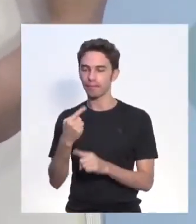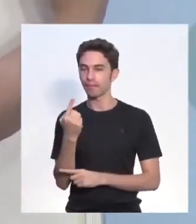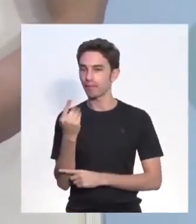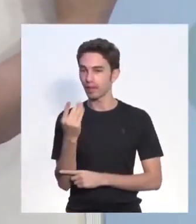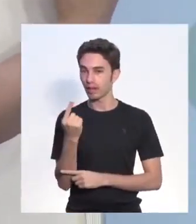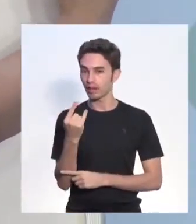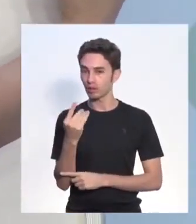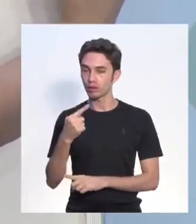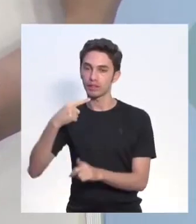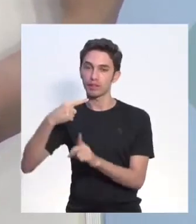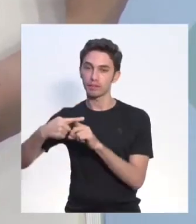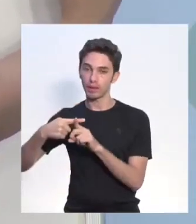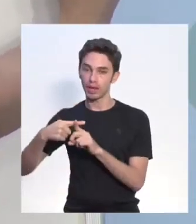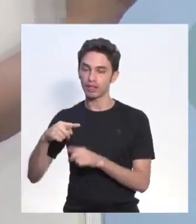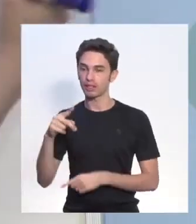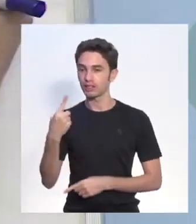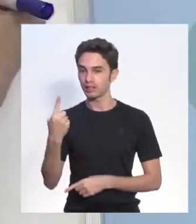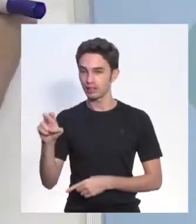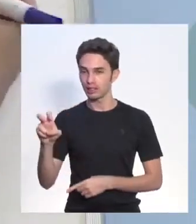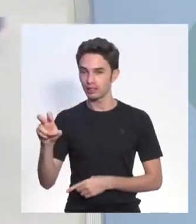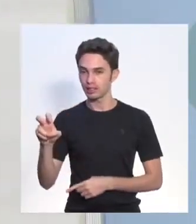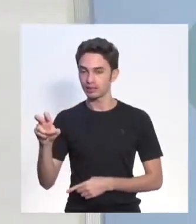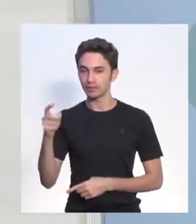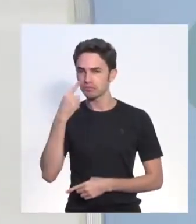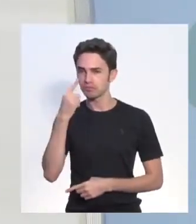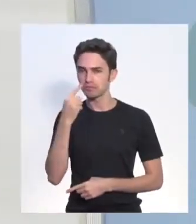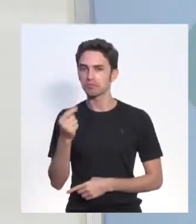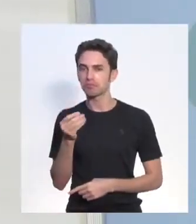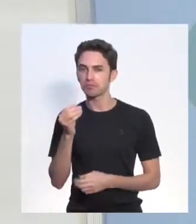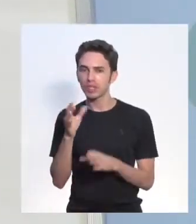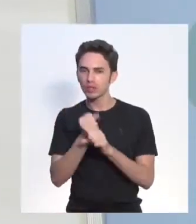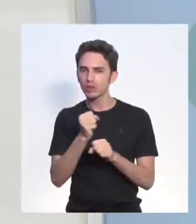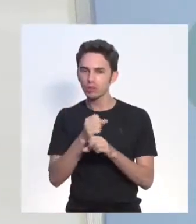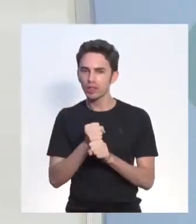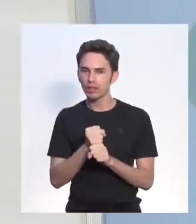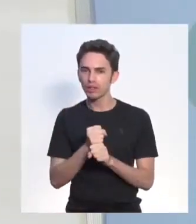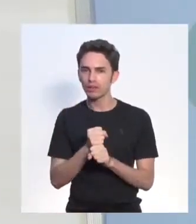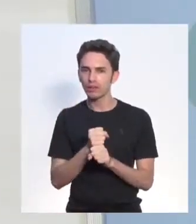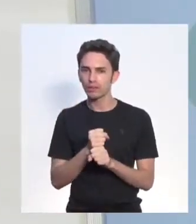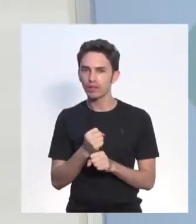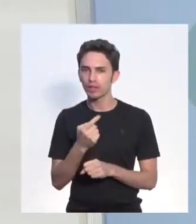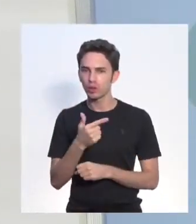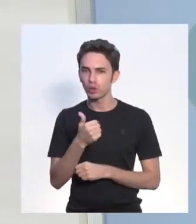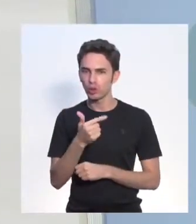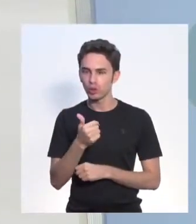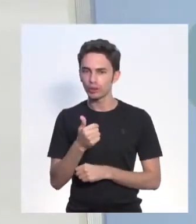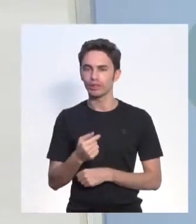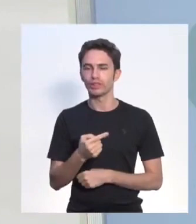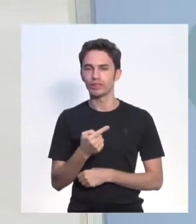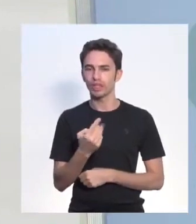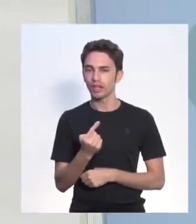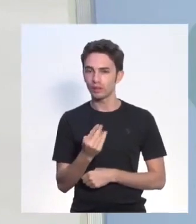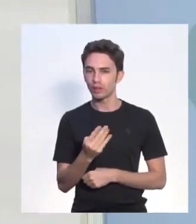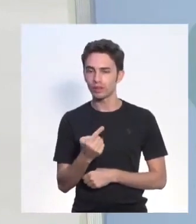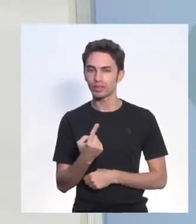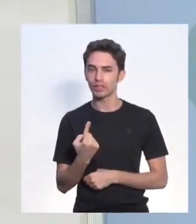14 mais 15. Vamos ver quanto dá. Vou armar a continha aqui, vai. 12, 14 e